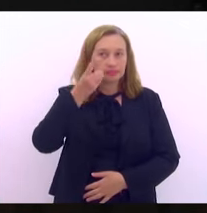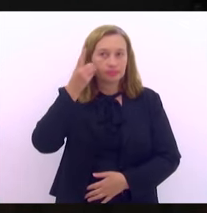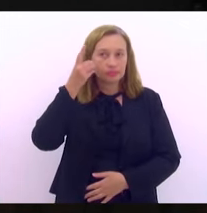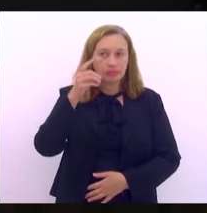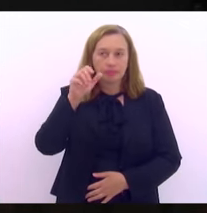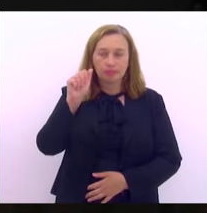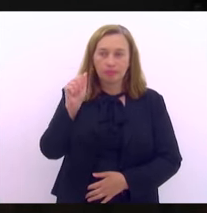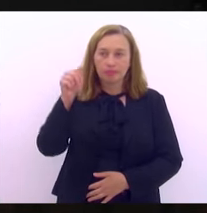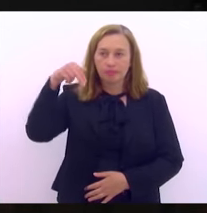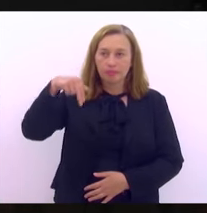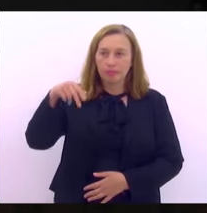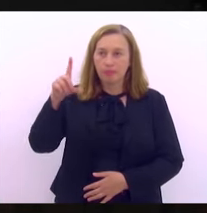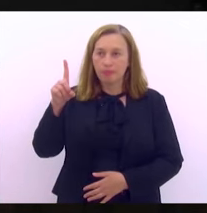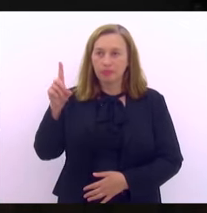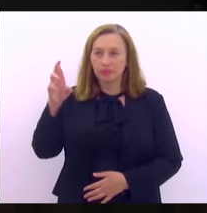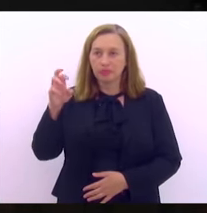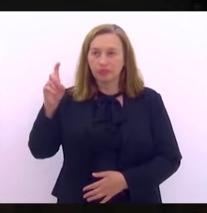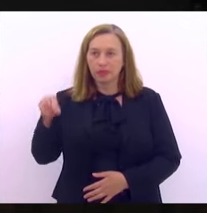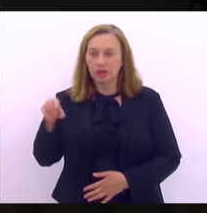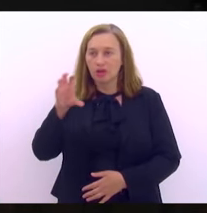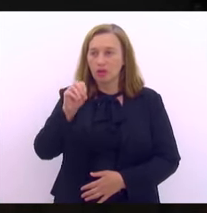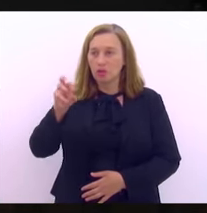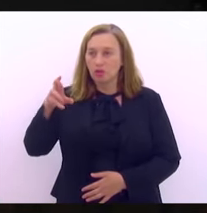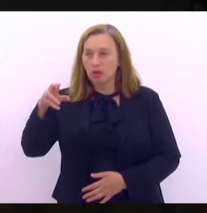André Correia, deputado Carlos Macedo,